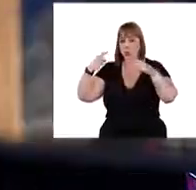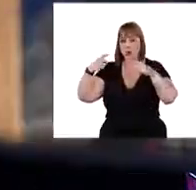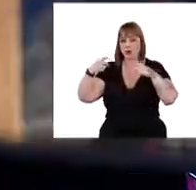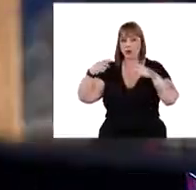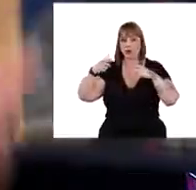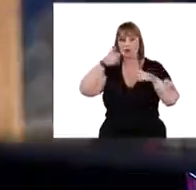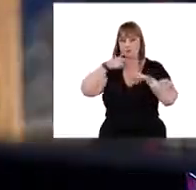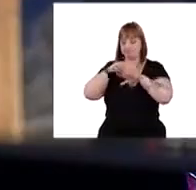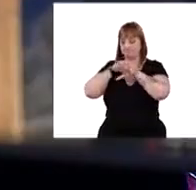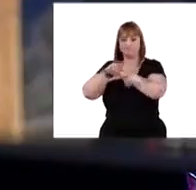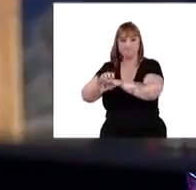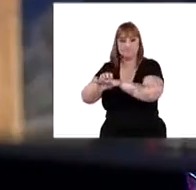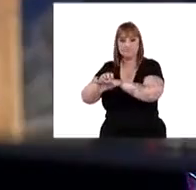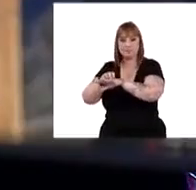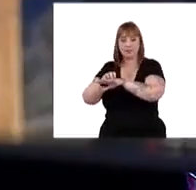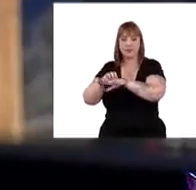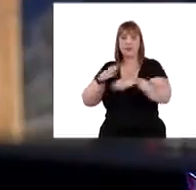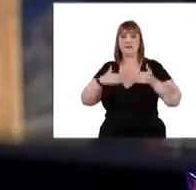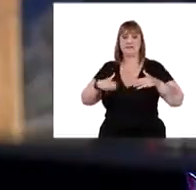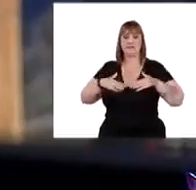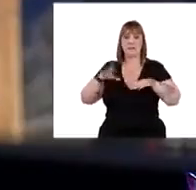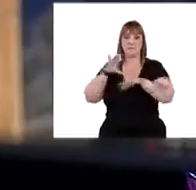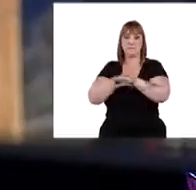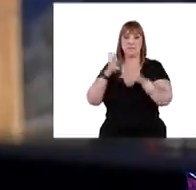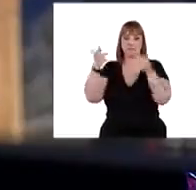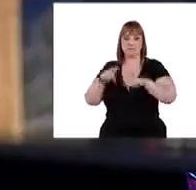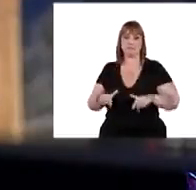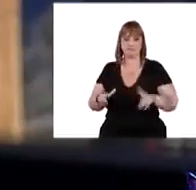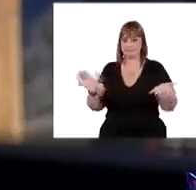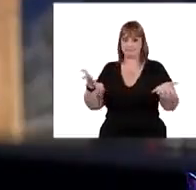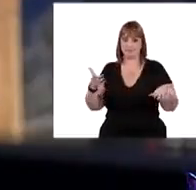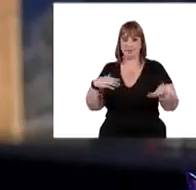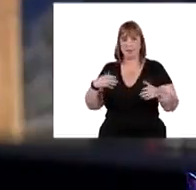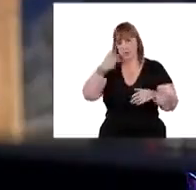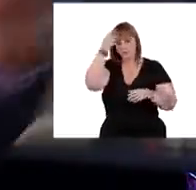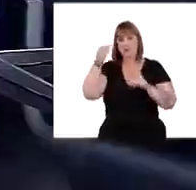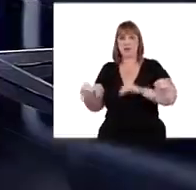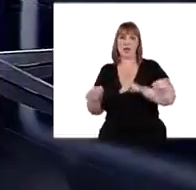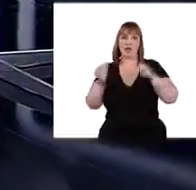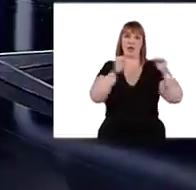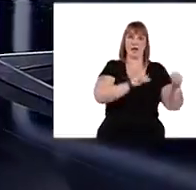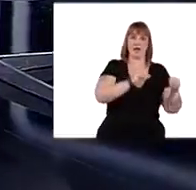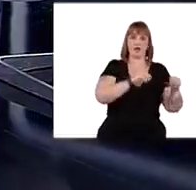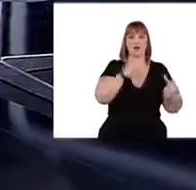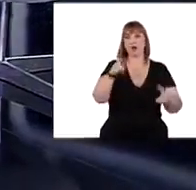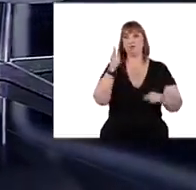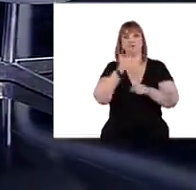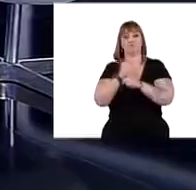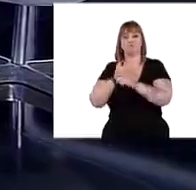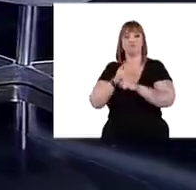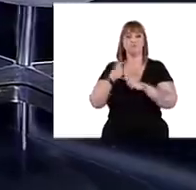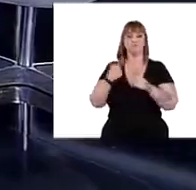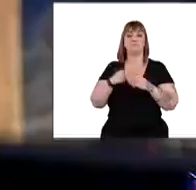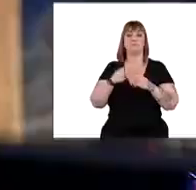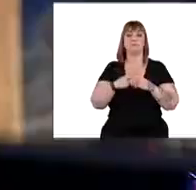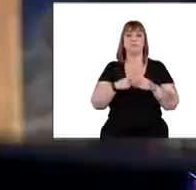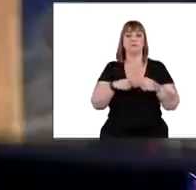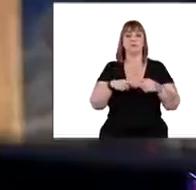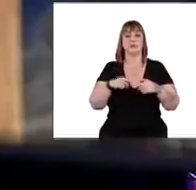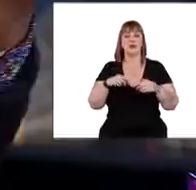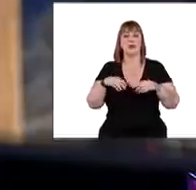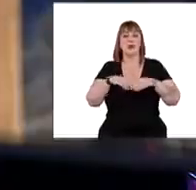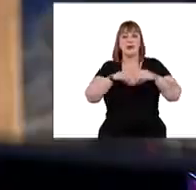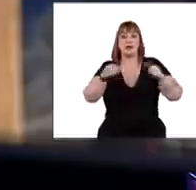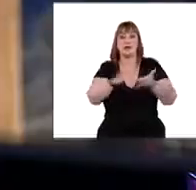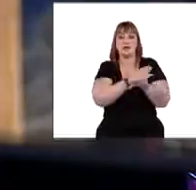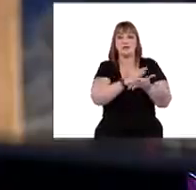se locomove direito, que não tem sossego. Muita gente está buscando uma terrinha lá no campo, né? E muitos não estão encontrando porque as grandes extensões de terra estão sendo